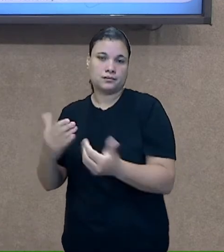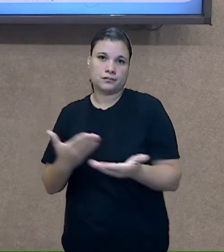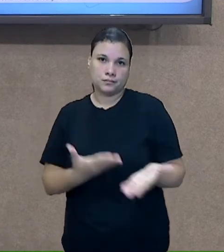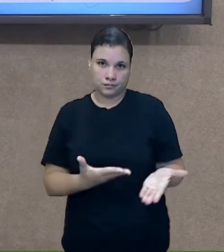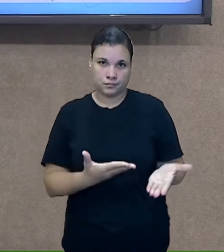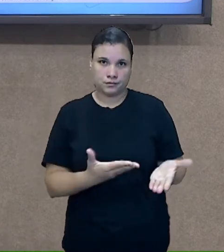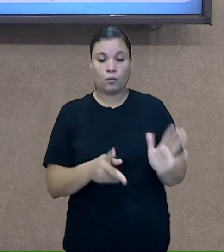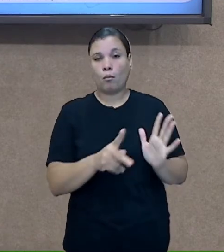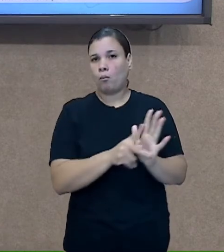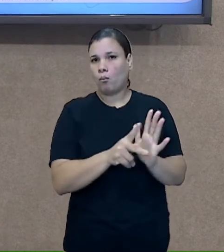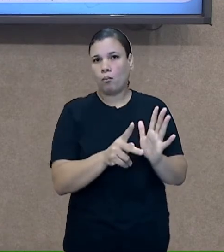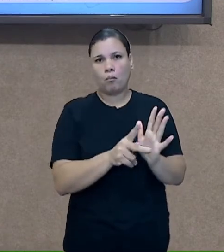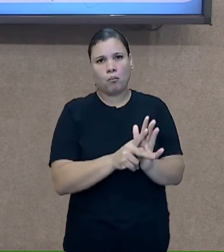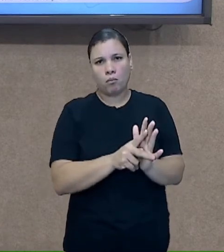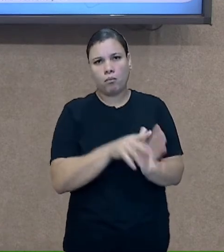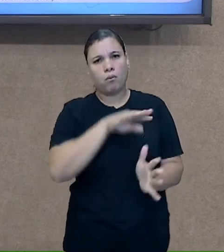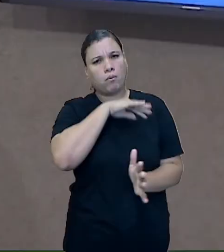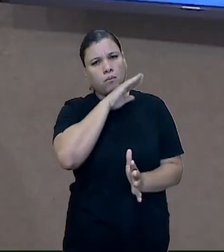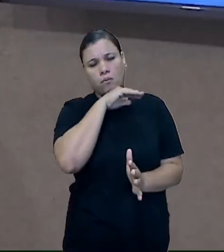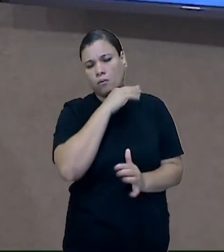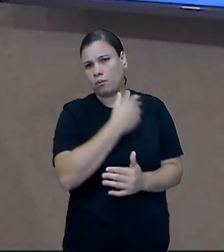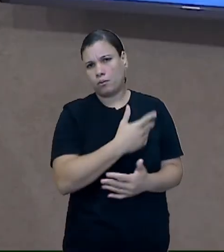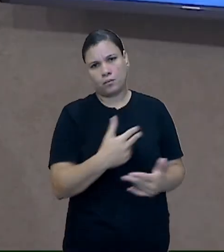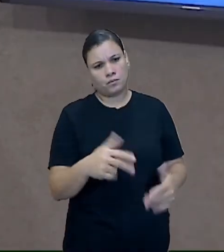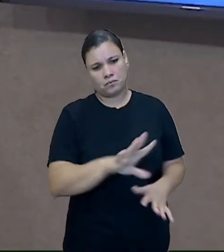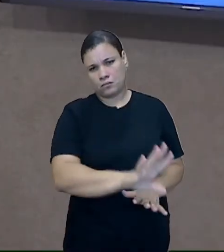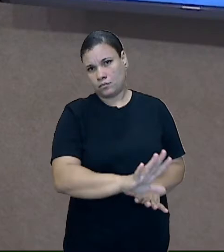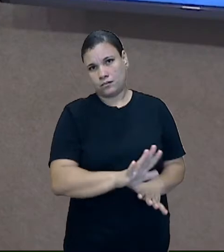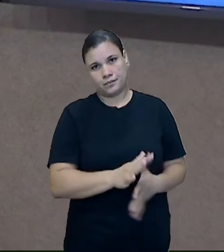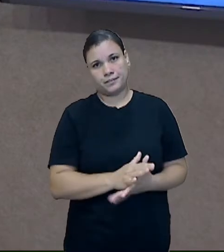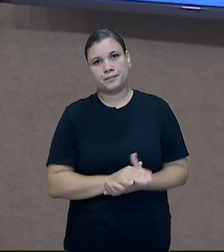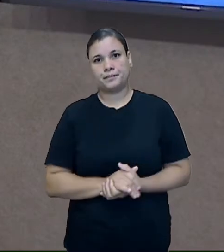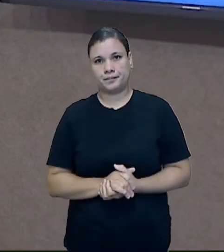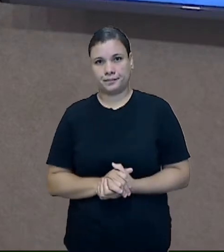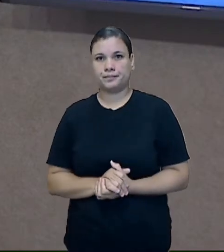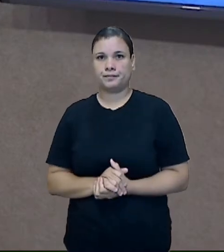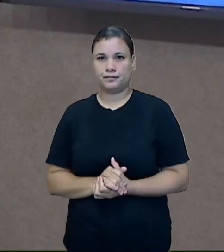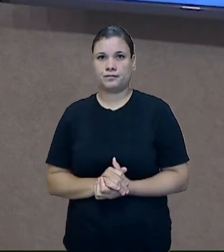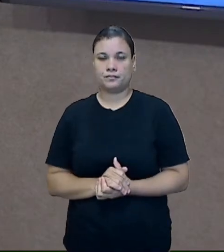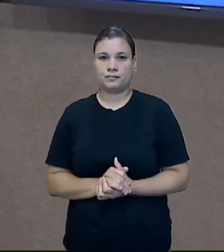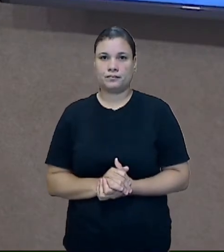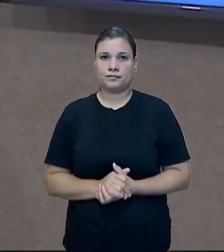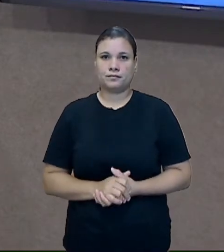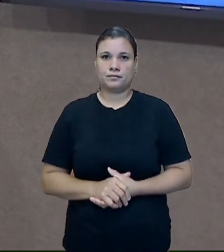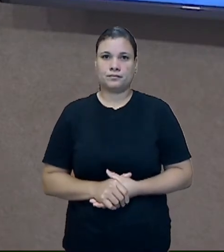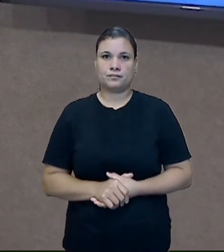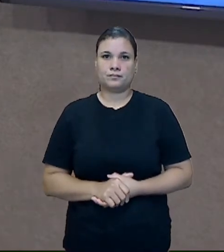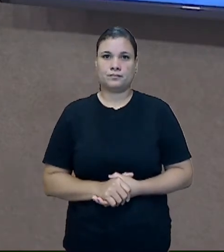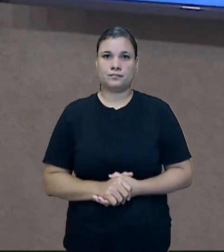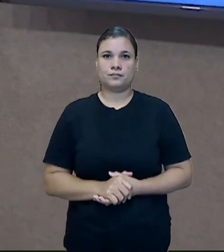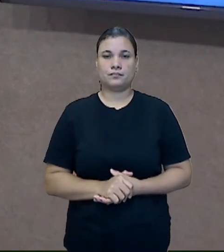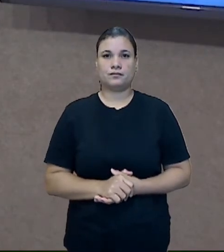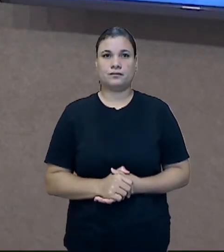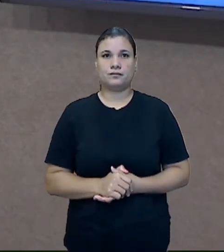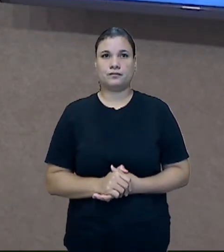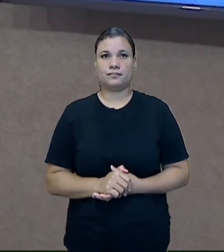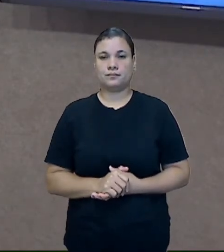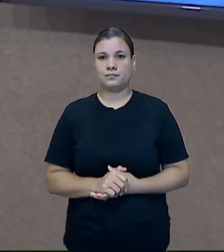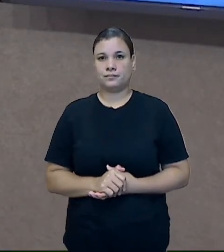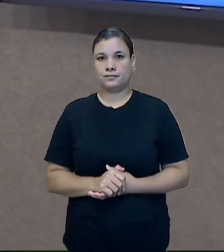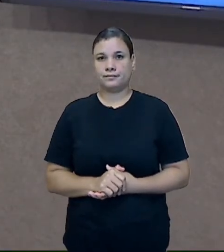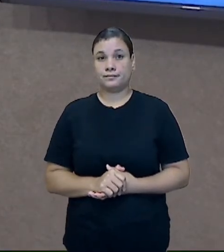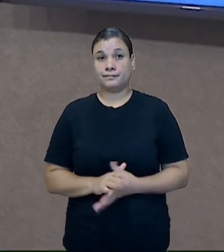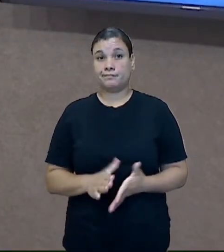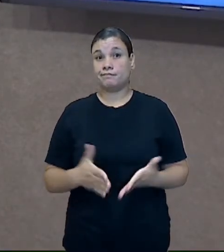um novo processo de vida dela até ela conseguir chegar no estágio de troca novamente, tá bom?